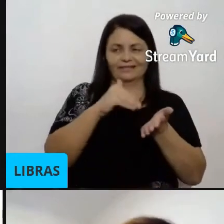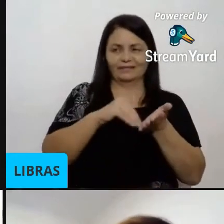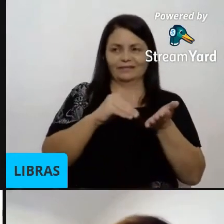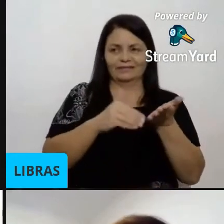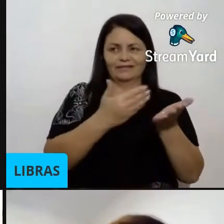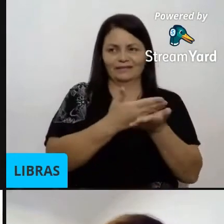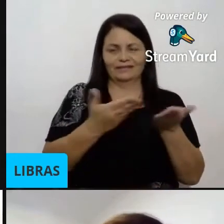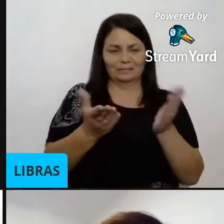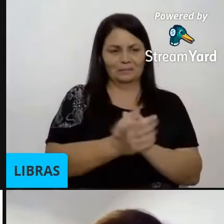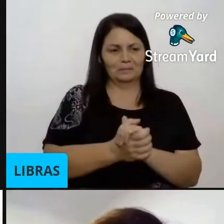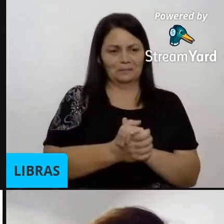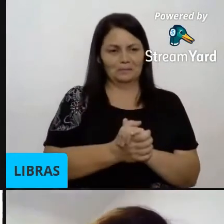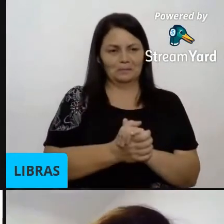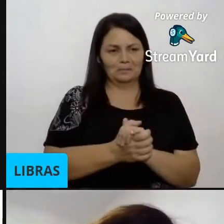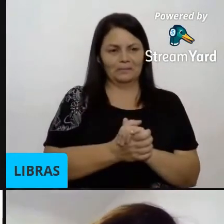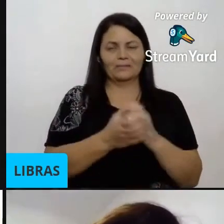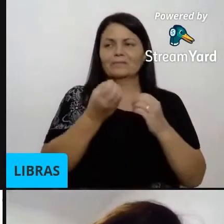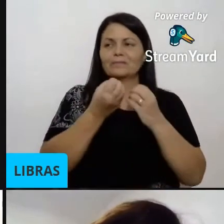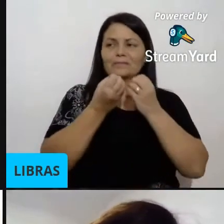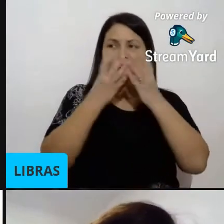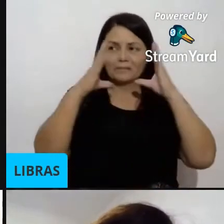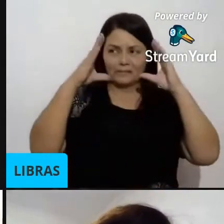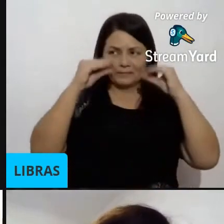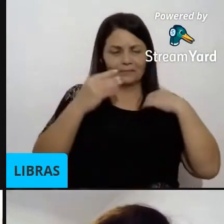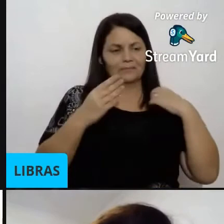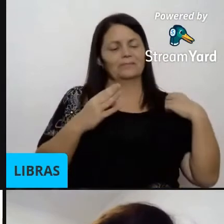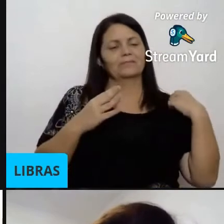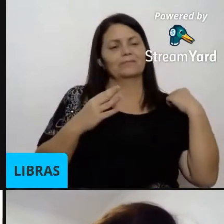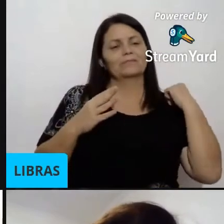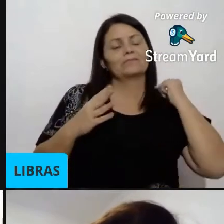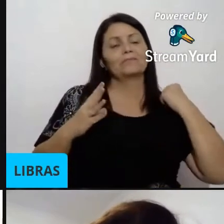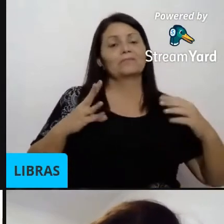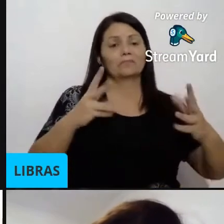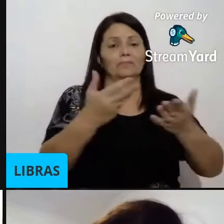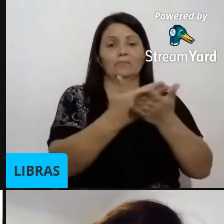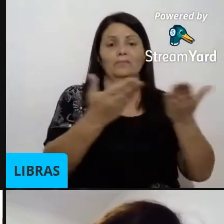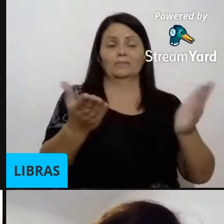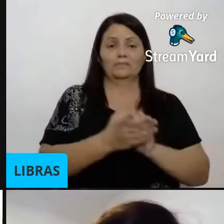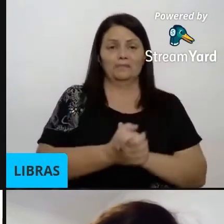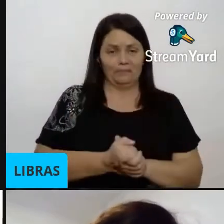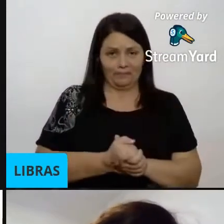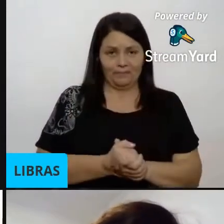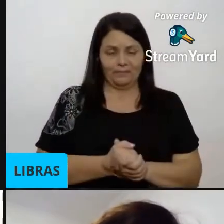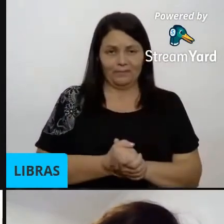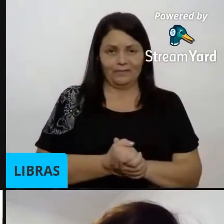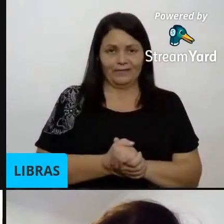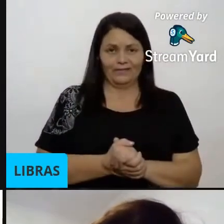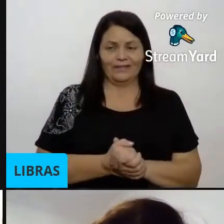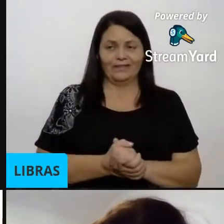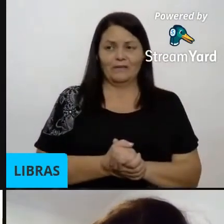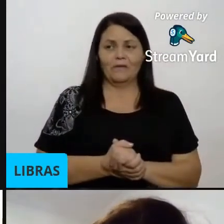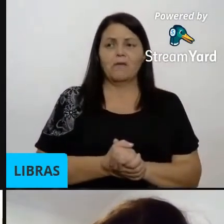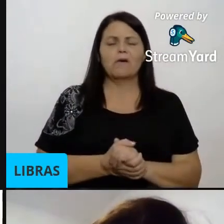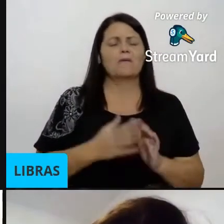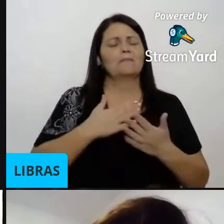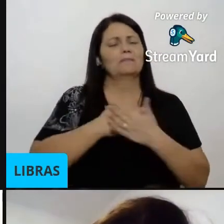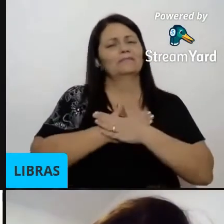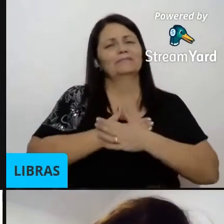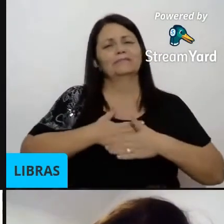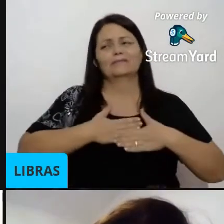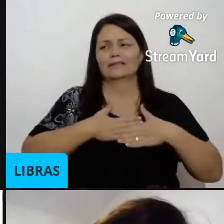Educação. Boa noite a todas, boa noite a todos. Que prazer